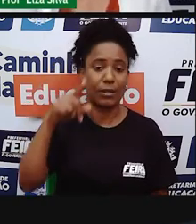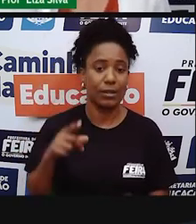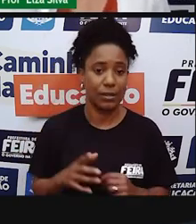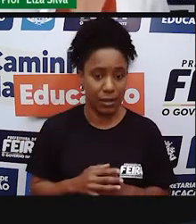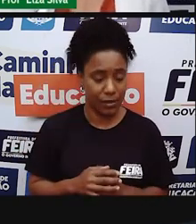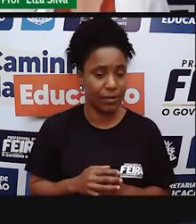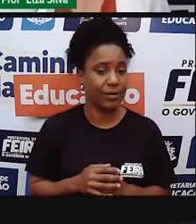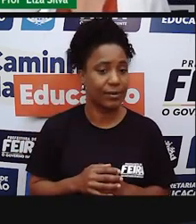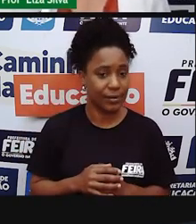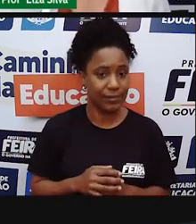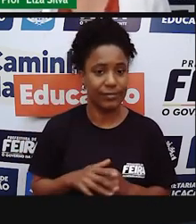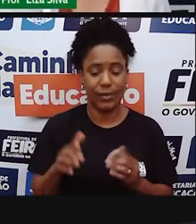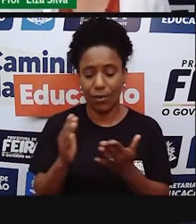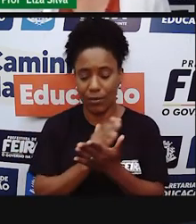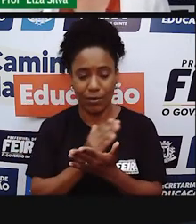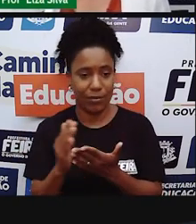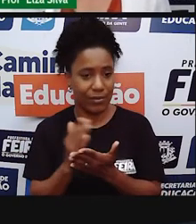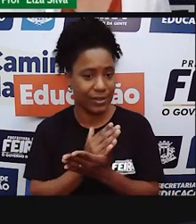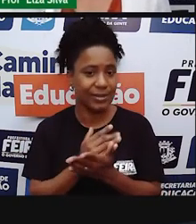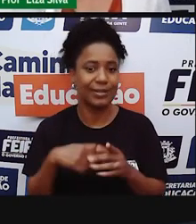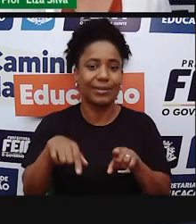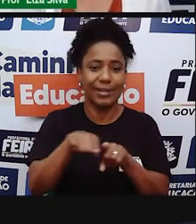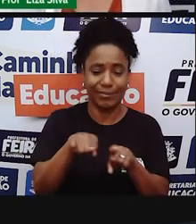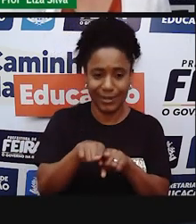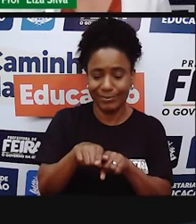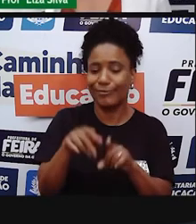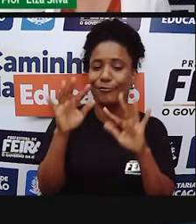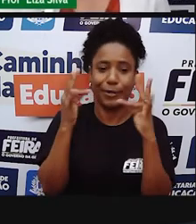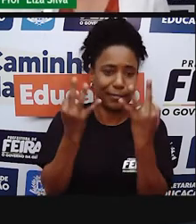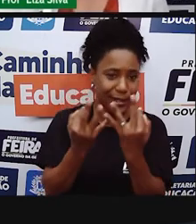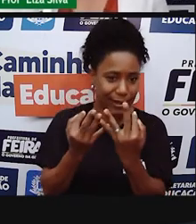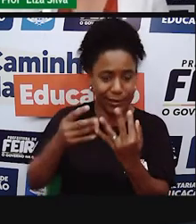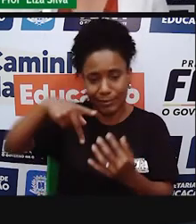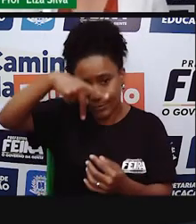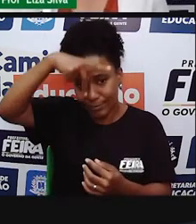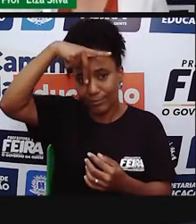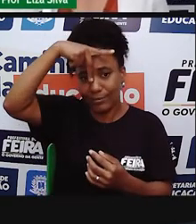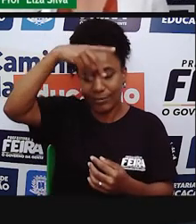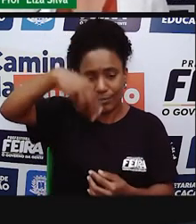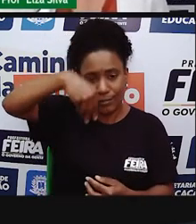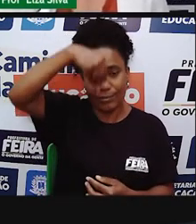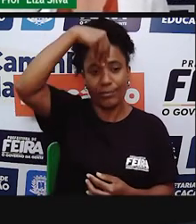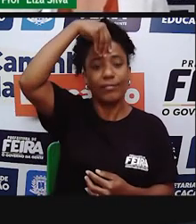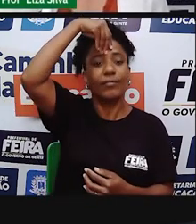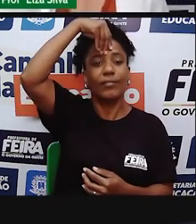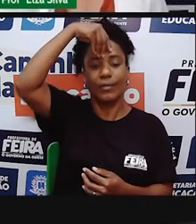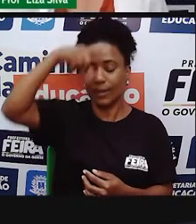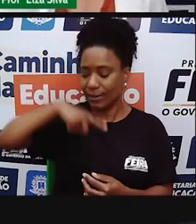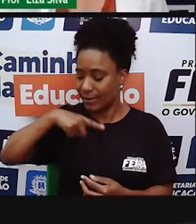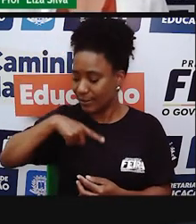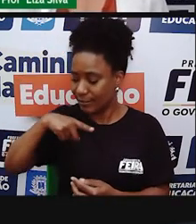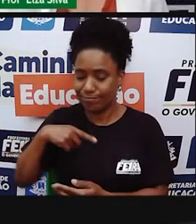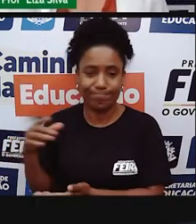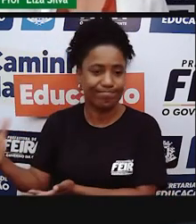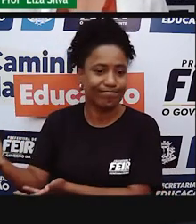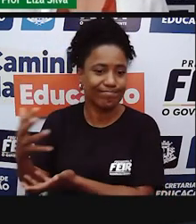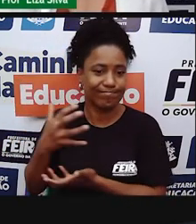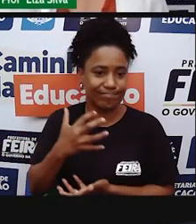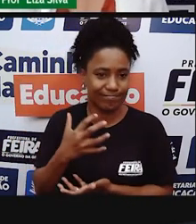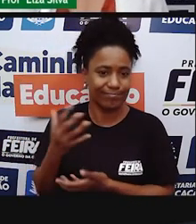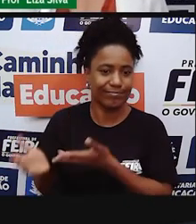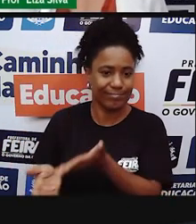nossa realidade, algumas crianças são criadas pelos padrinhos. Godson,